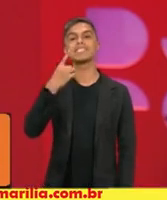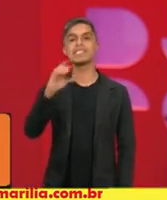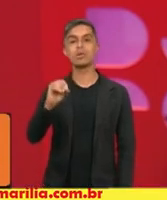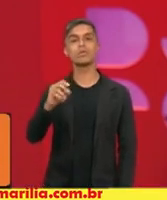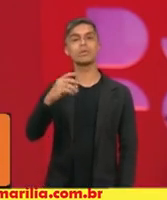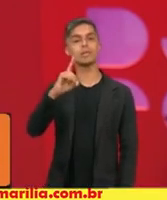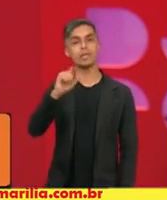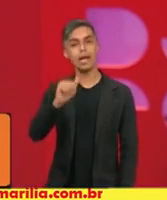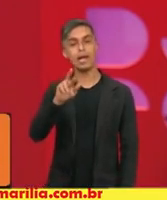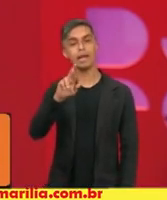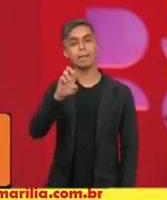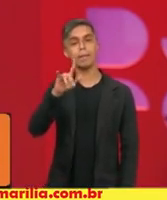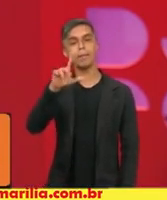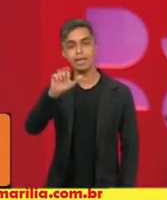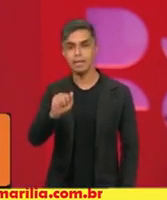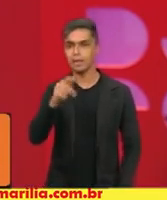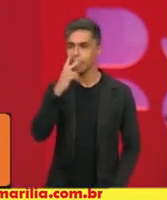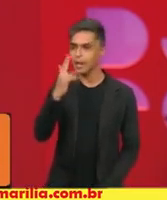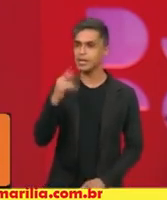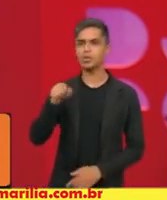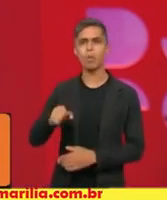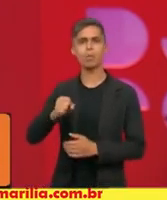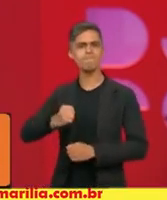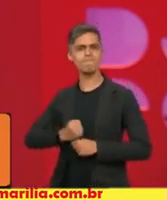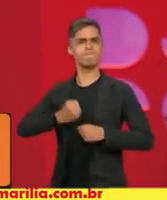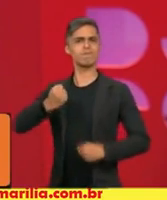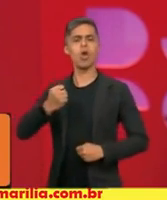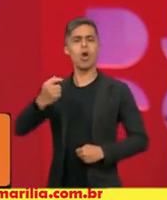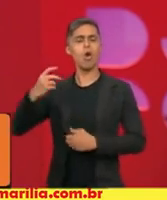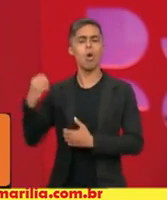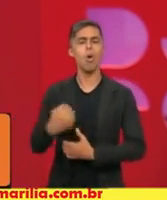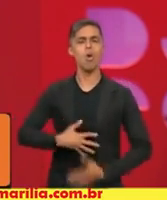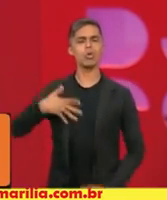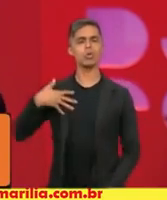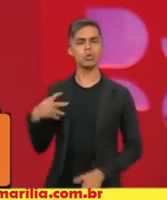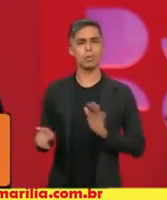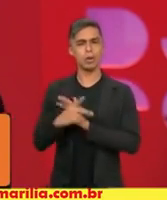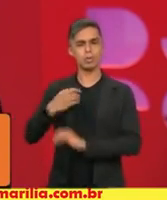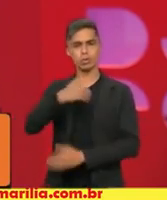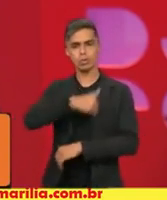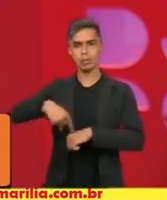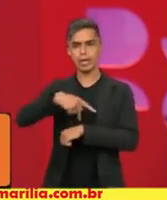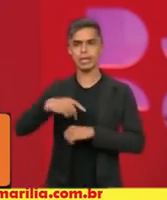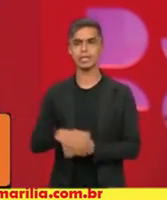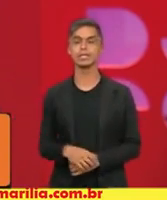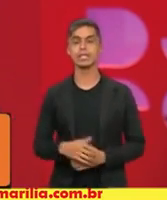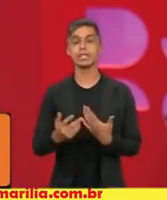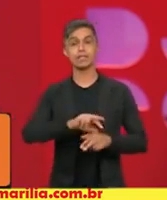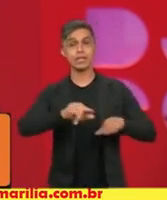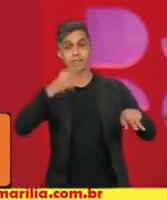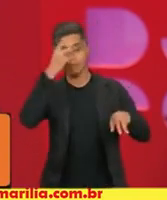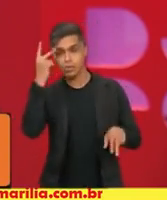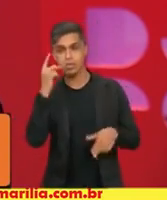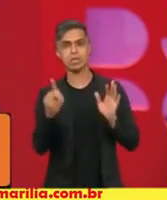novo, como esse momento de comemoração. A gente viu esse ano e nos anos passados, eu vi várias pessoas nas redes sociais falando